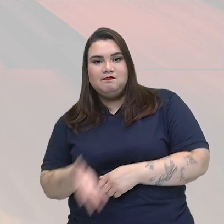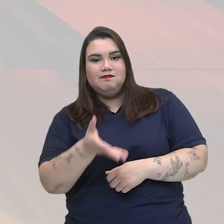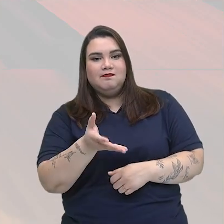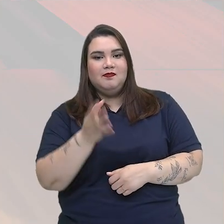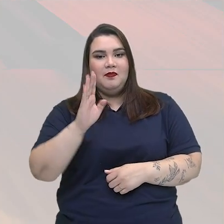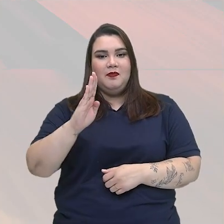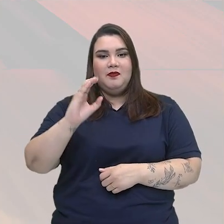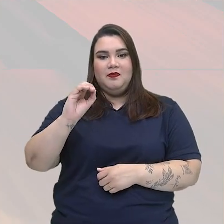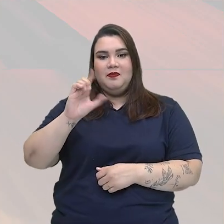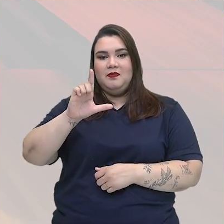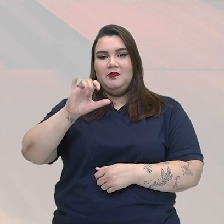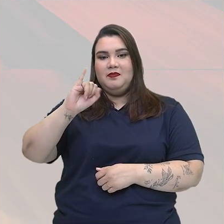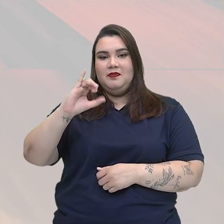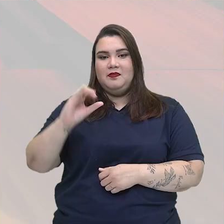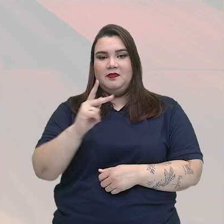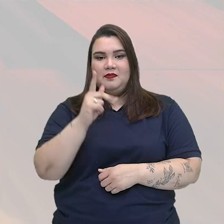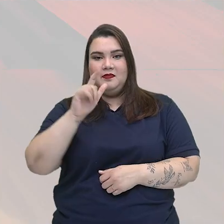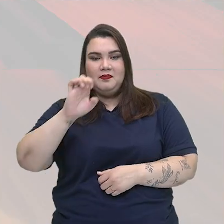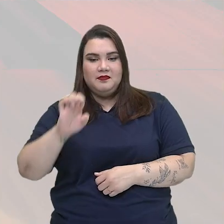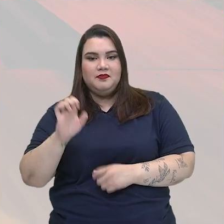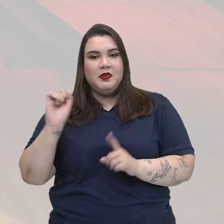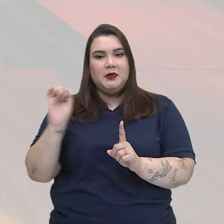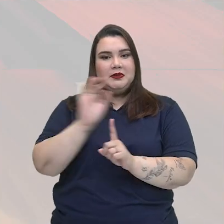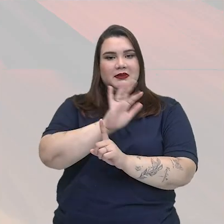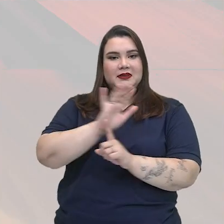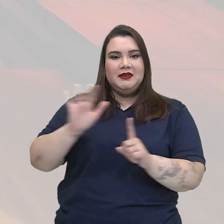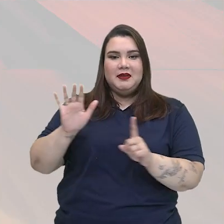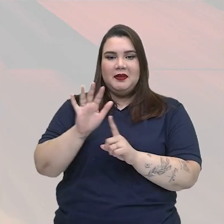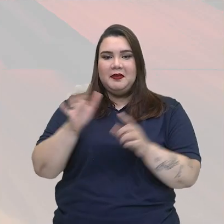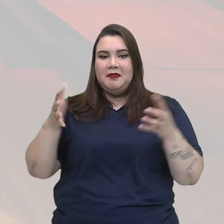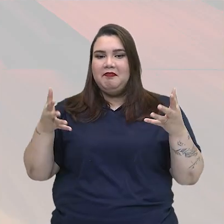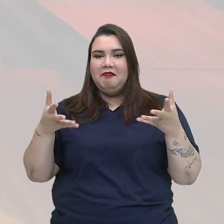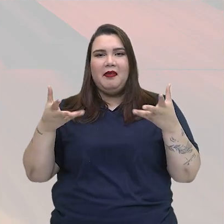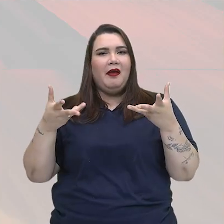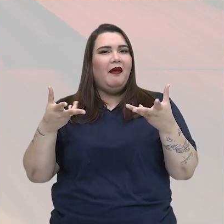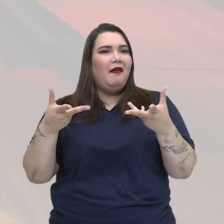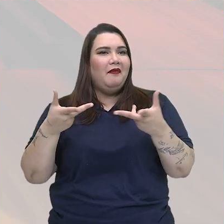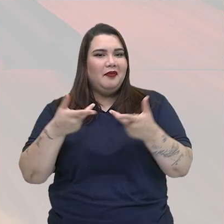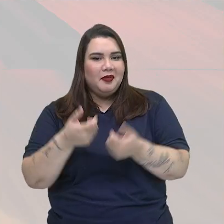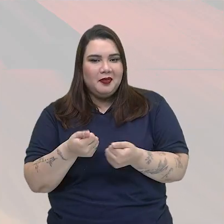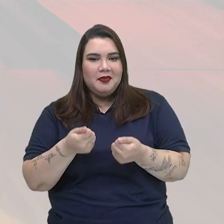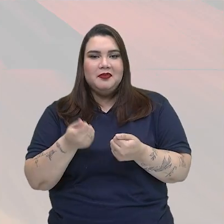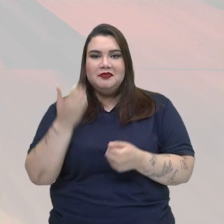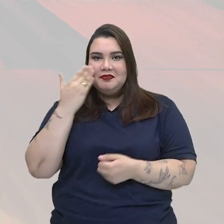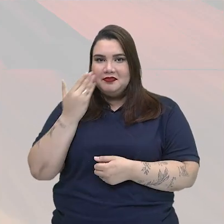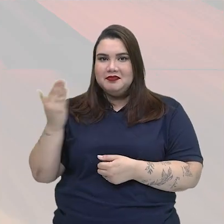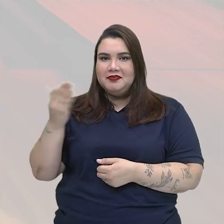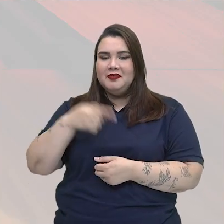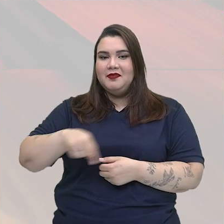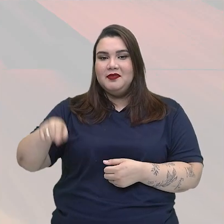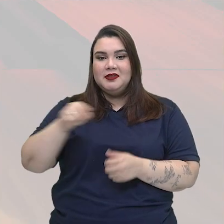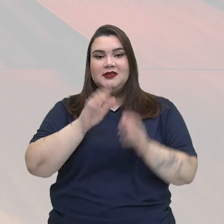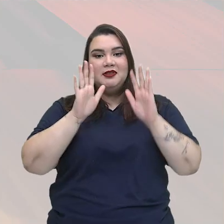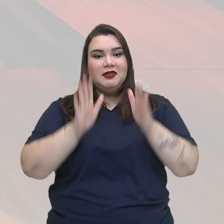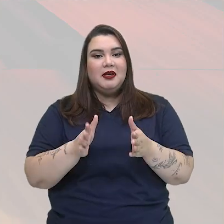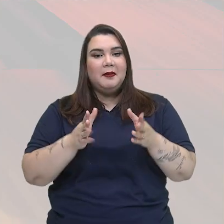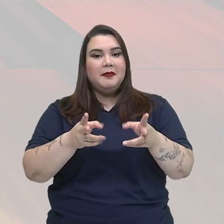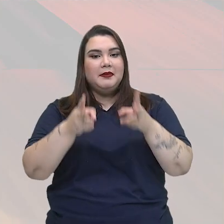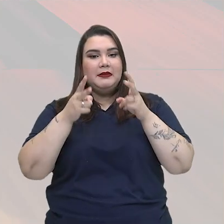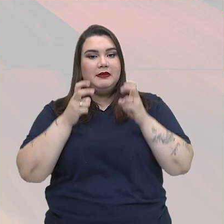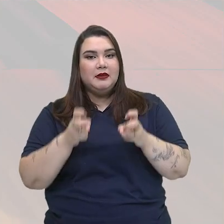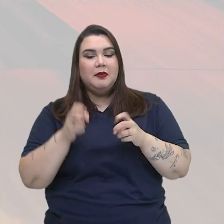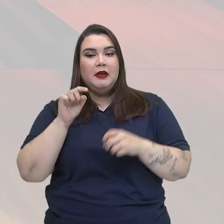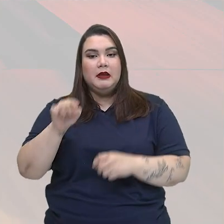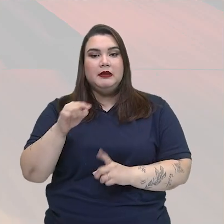nosso cenário lindíssimo, né? E aí vocês já conseguem perceber que o boliche possui essas